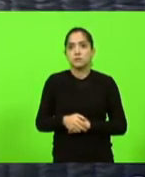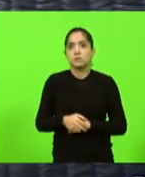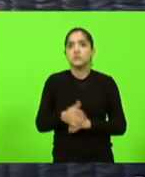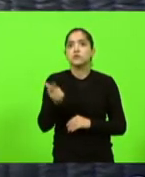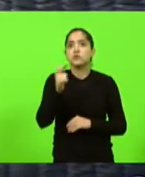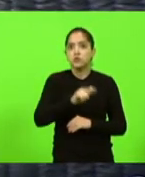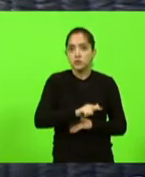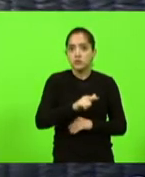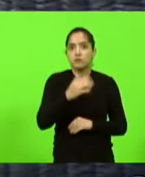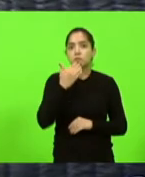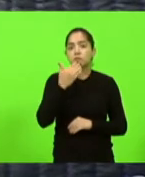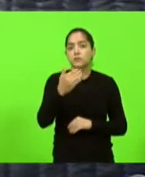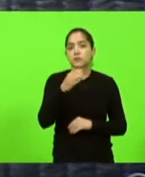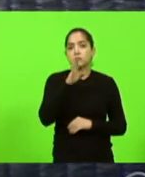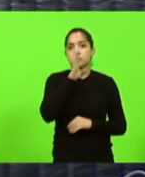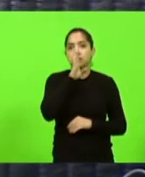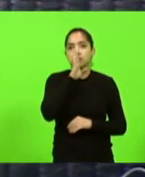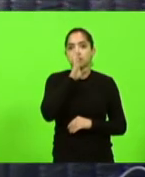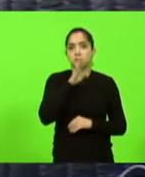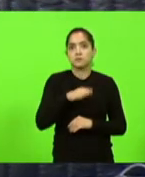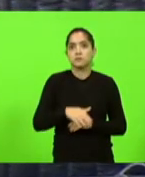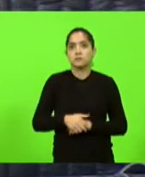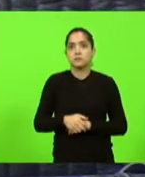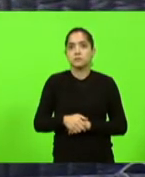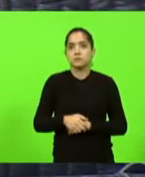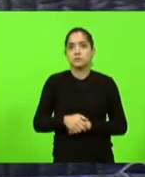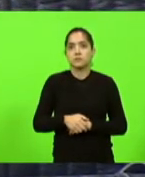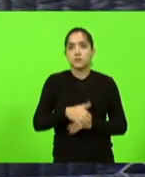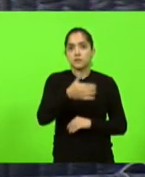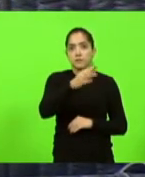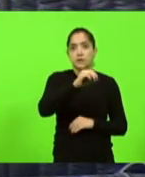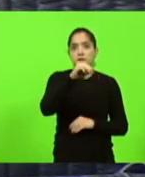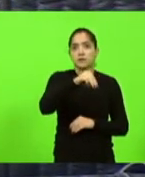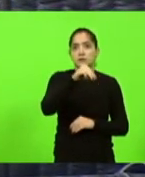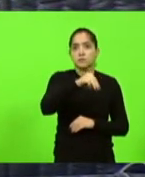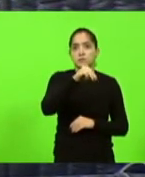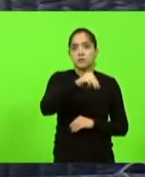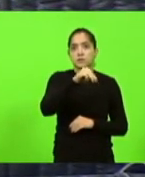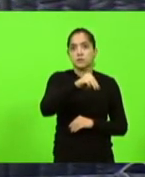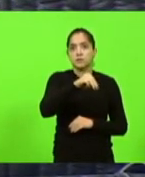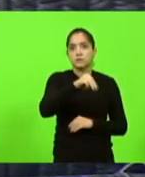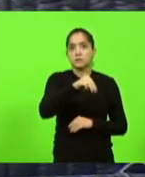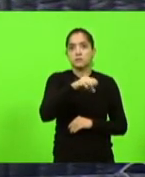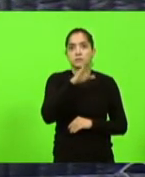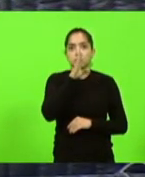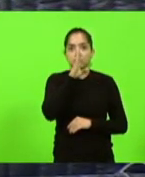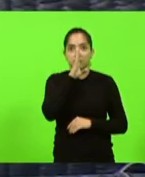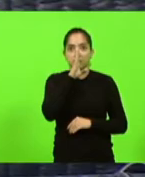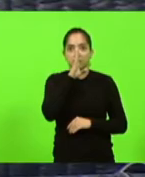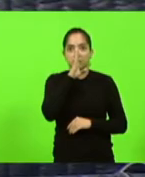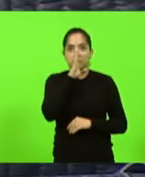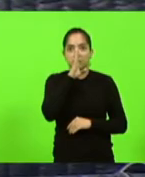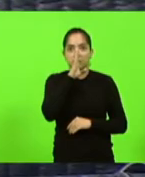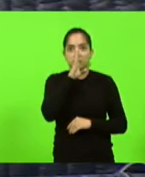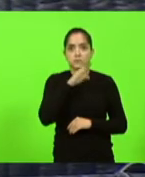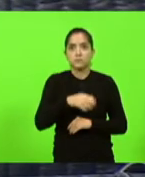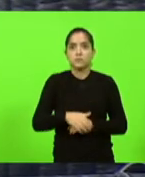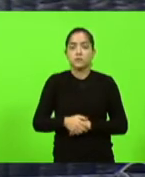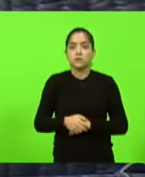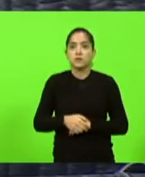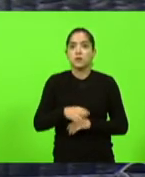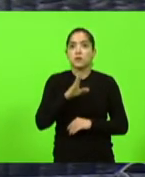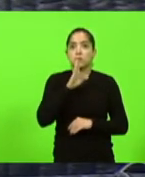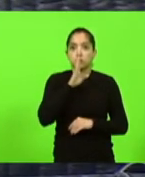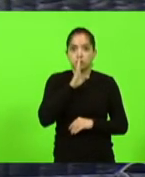pedi silêncio. O deputado Marco Vieira falou 10 minutos e a casa estava completamente em silêncio. O silêncio